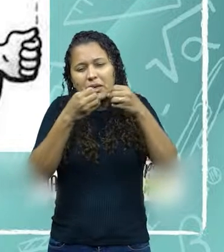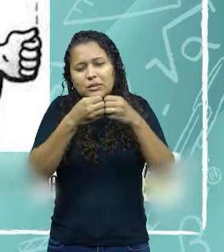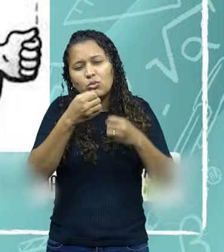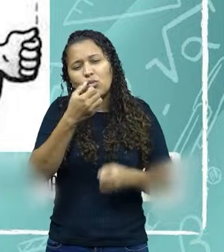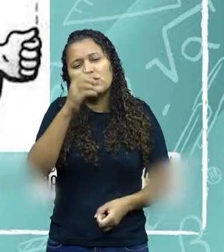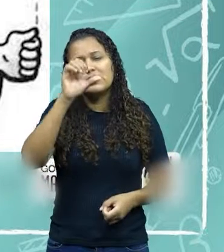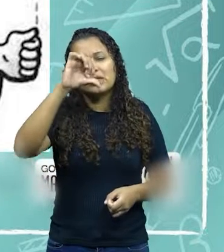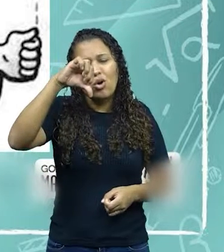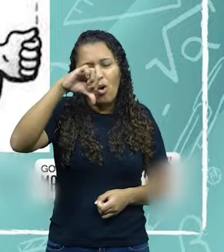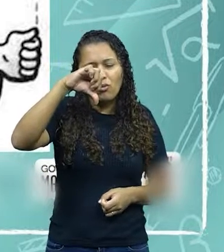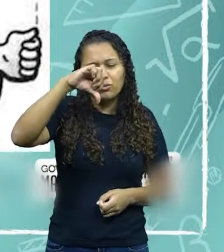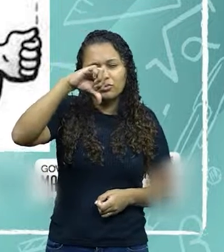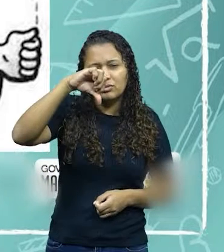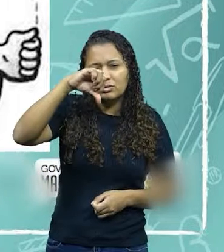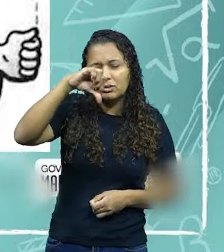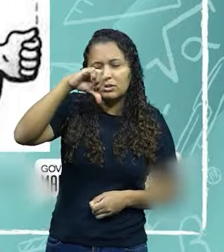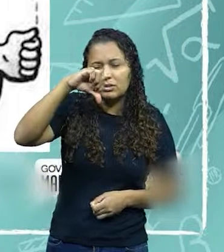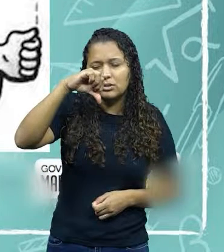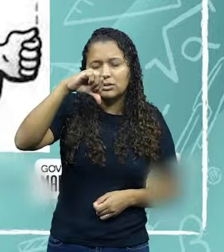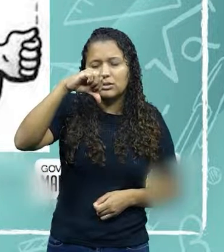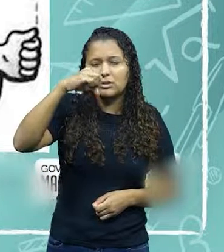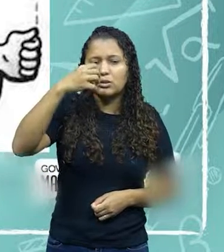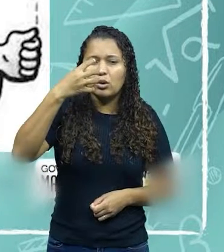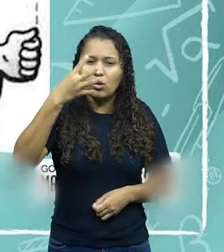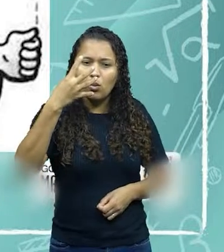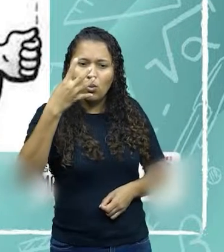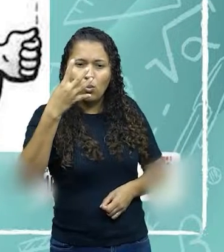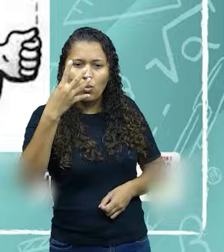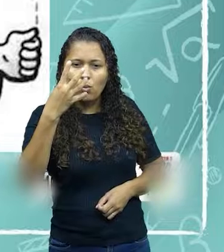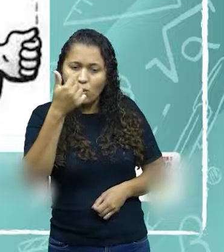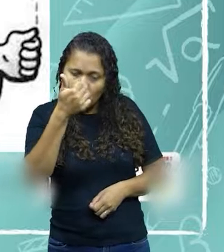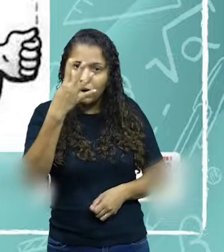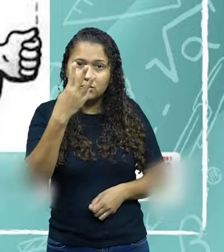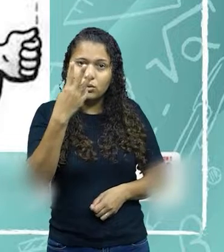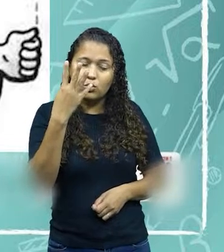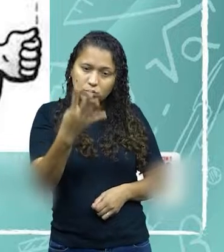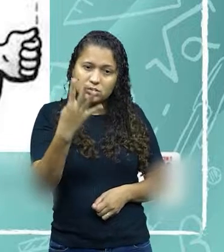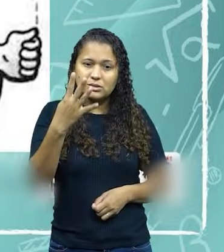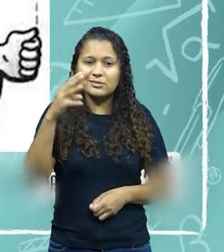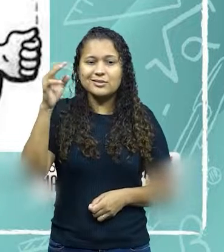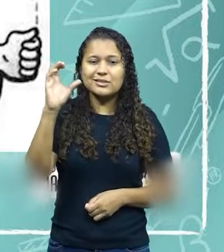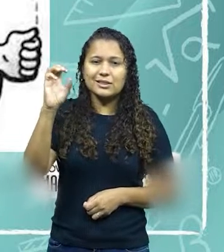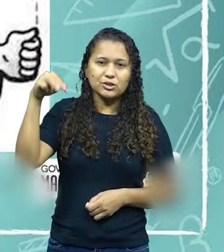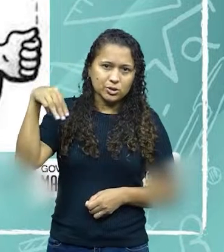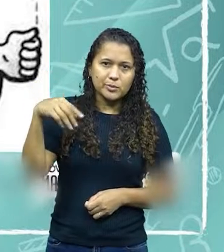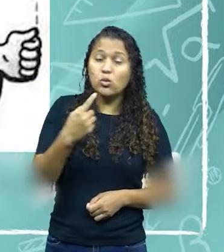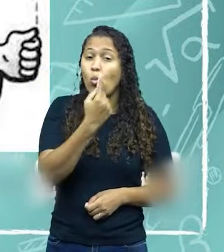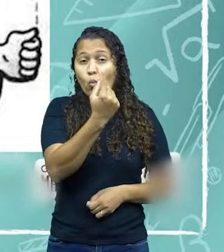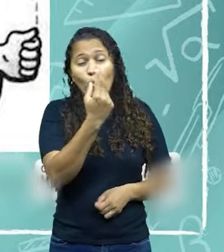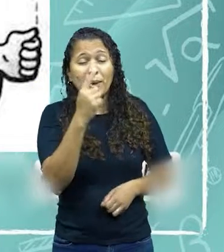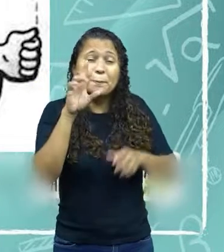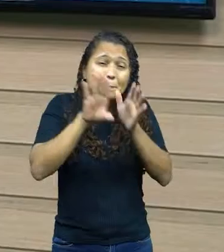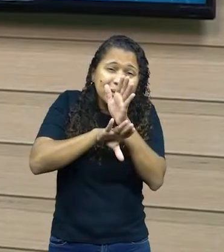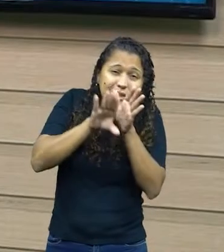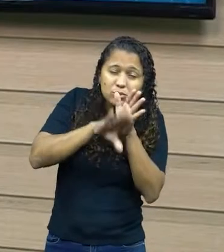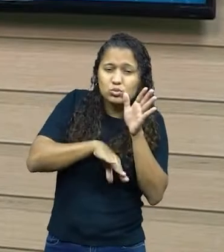1 metro. Ela equivale a 0,914 metros. Não chega nem a 1 metro, mas é bem